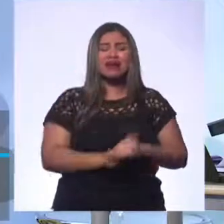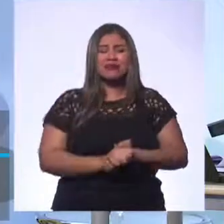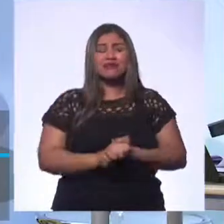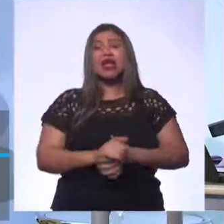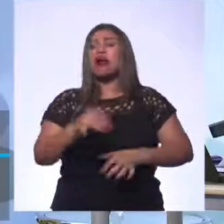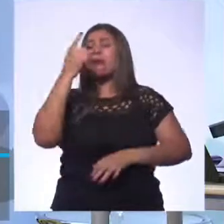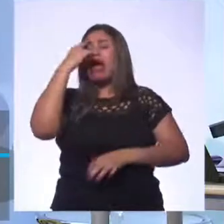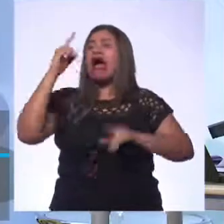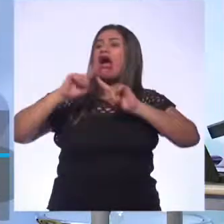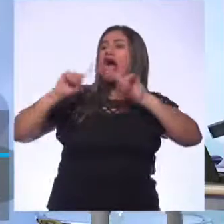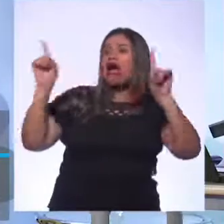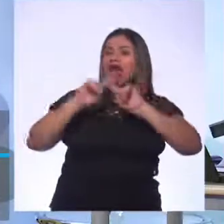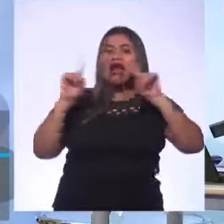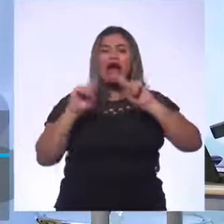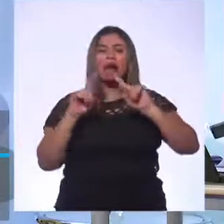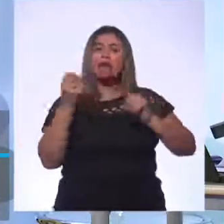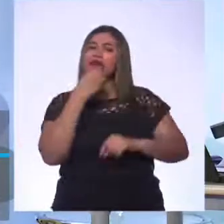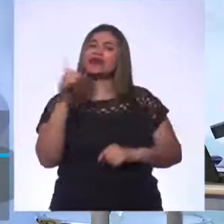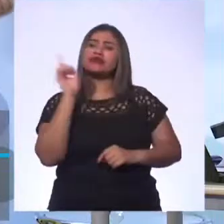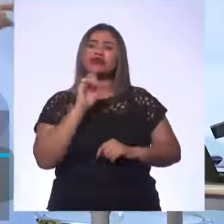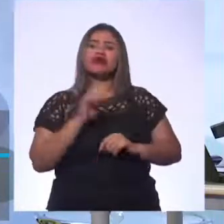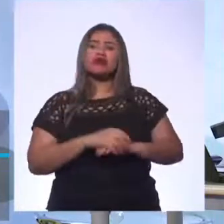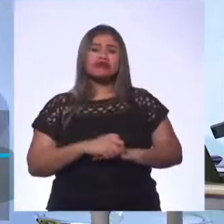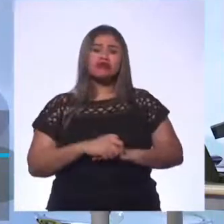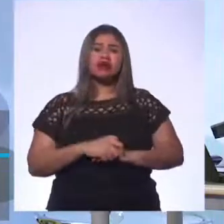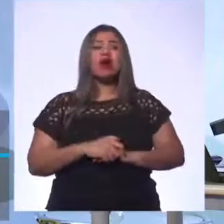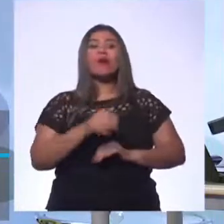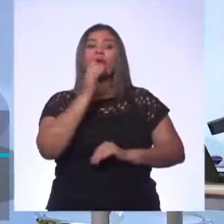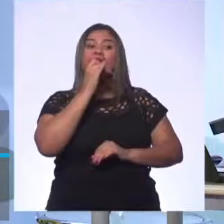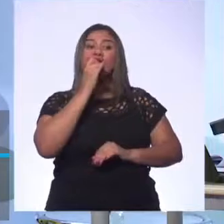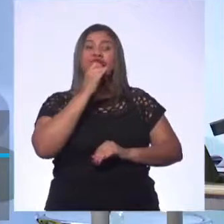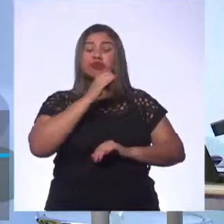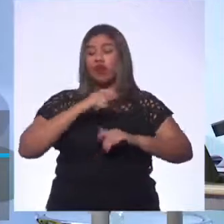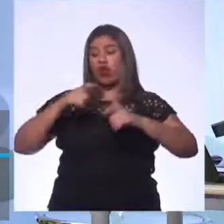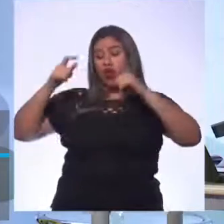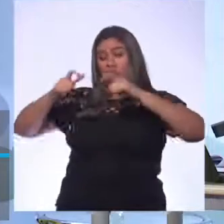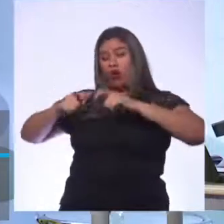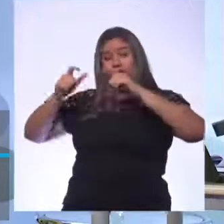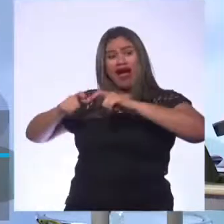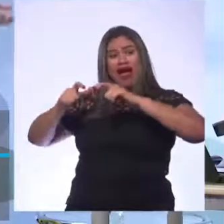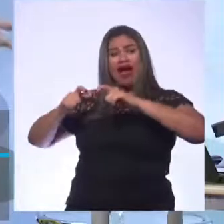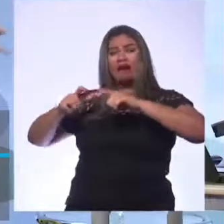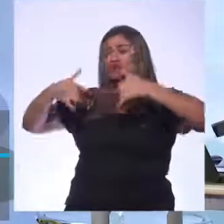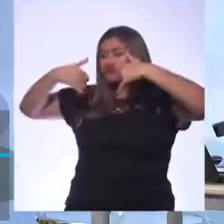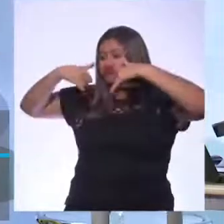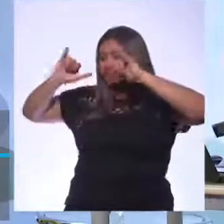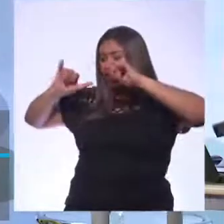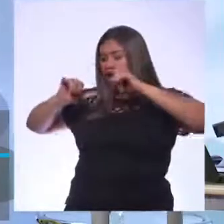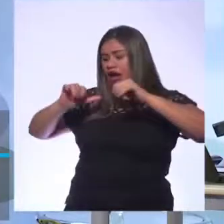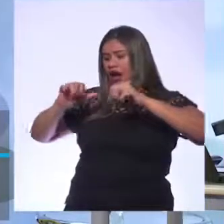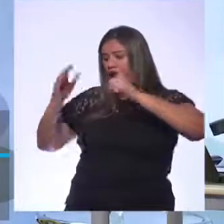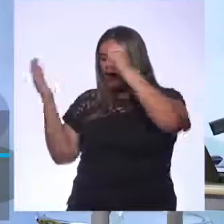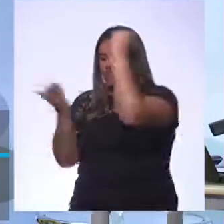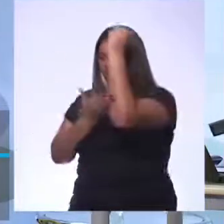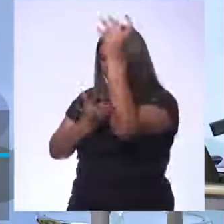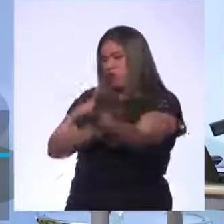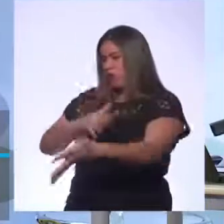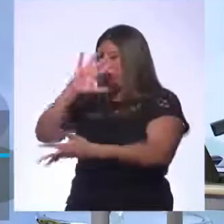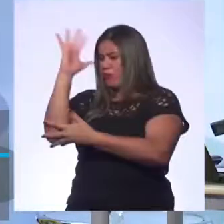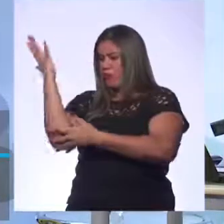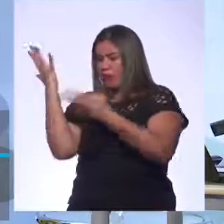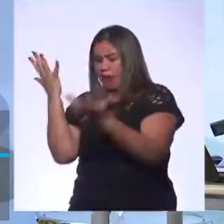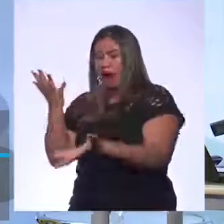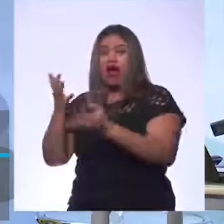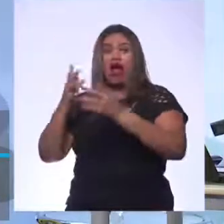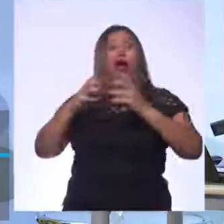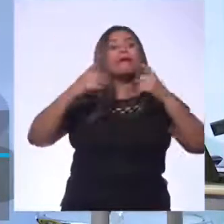Se o cara destrói o Pantanal para pôr boi lá, é porque você come carne no açougue. Né? É simples assim, é uma equação bem básica.